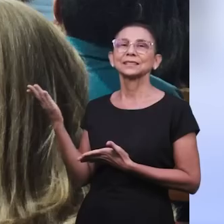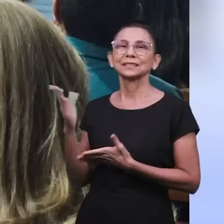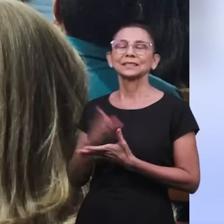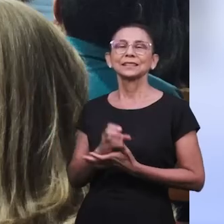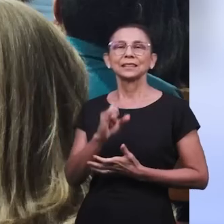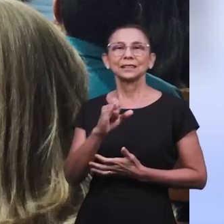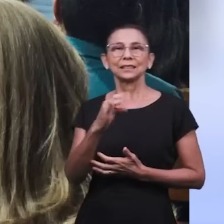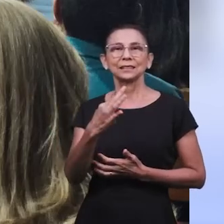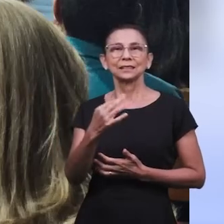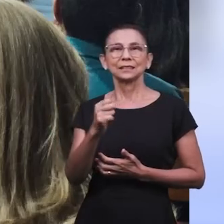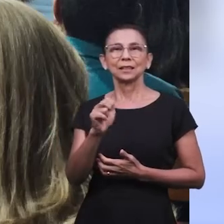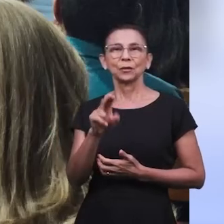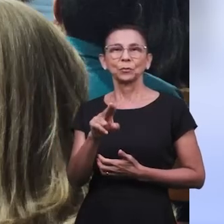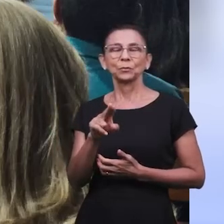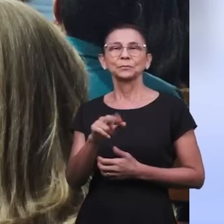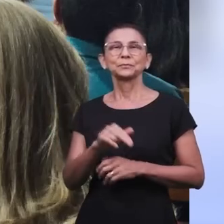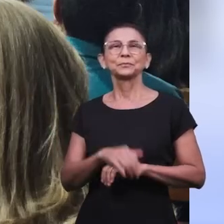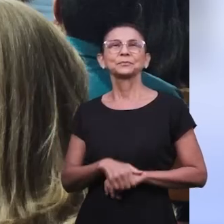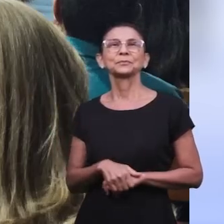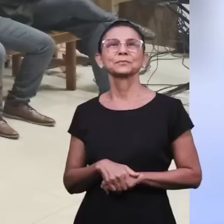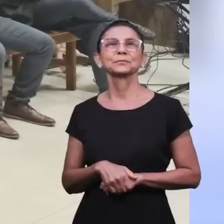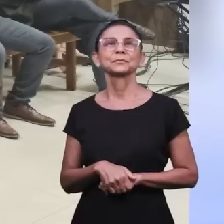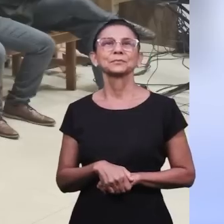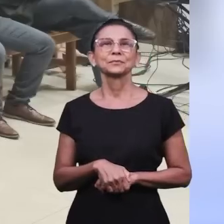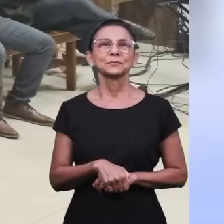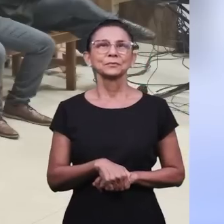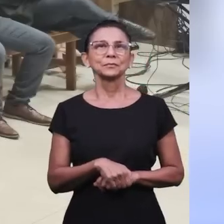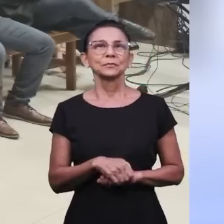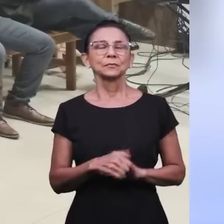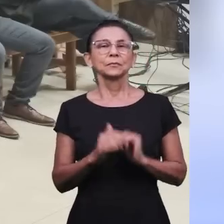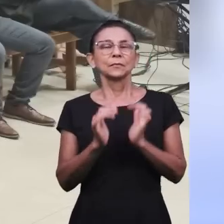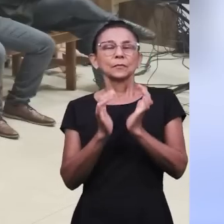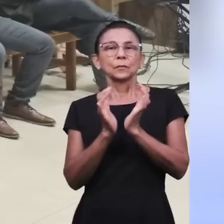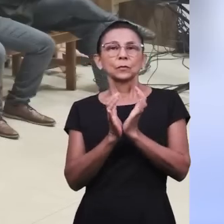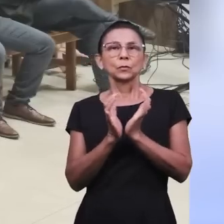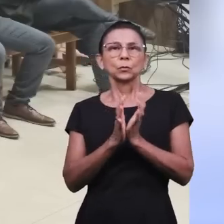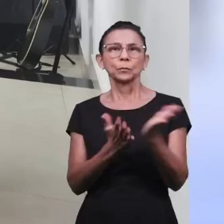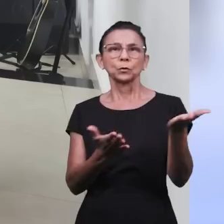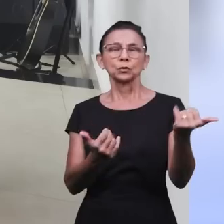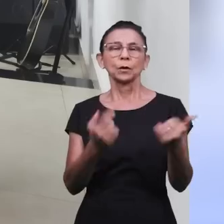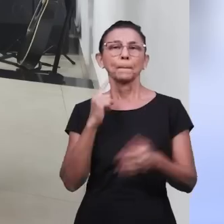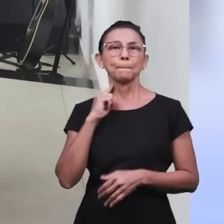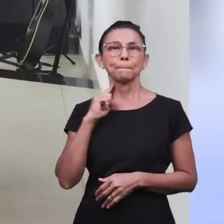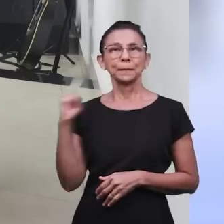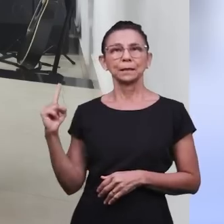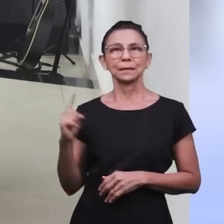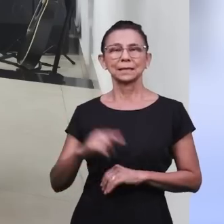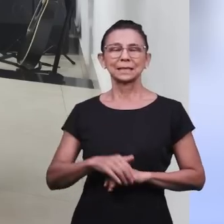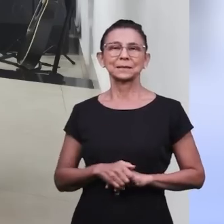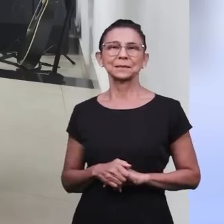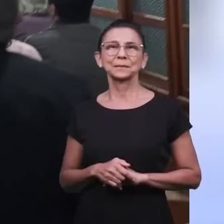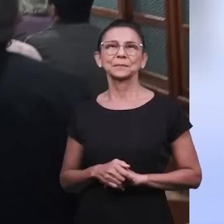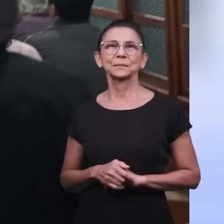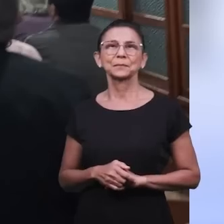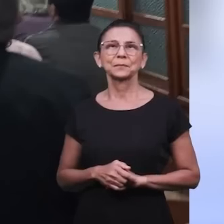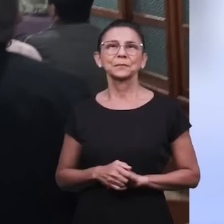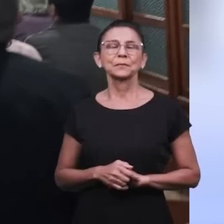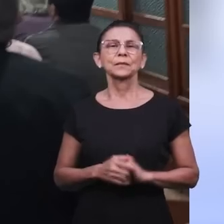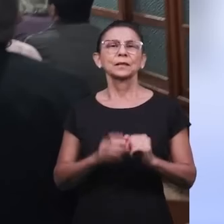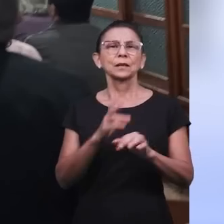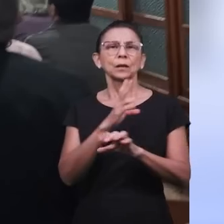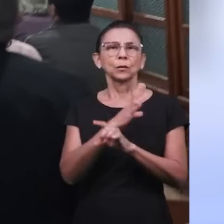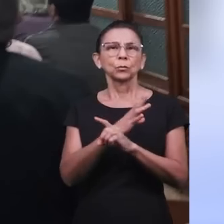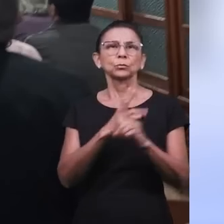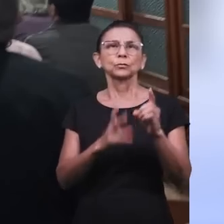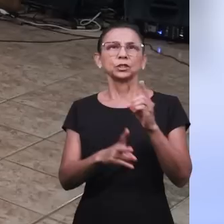abraço aos irmãos aí de Itaú de Minas. Vigília também dos jovens em Piuí, em Minas Gerais. Vigília e ceia